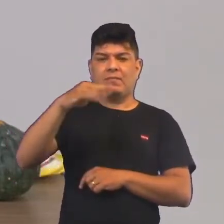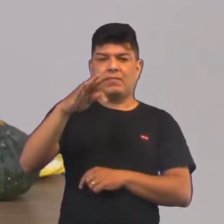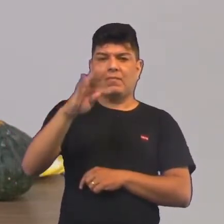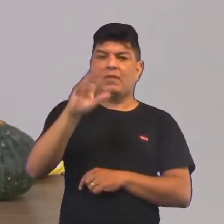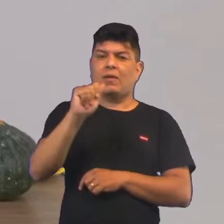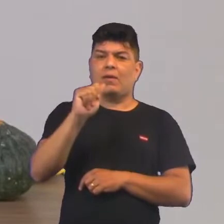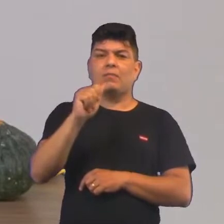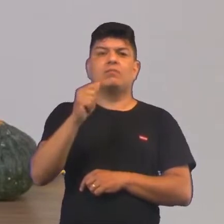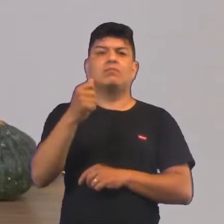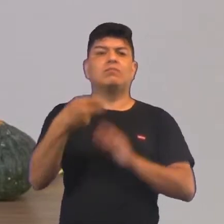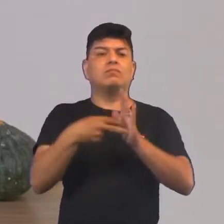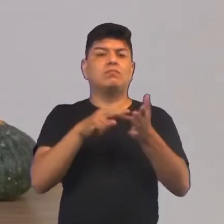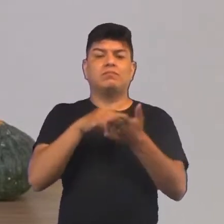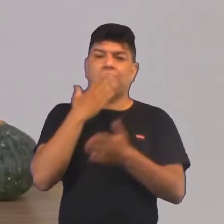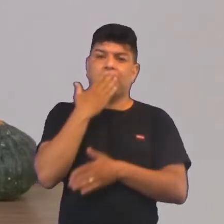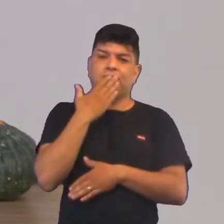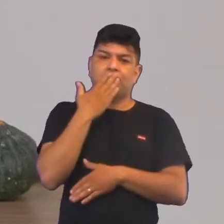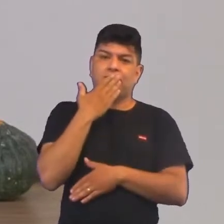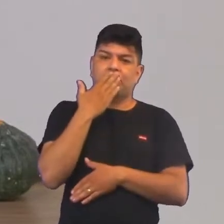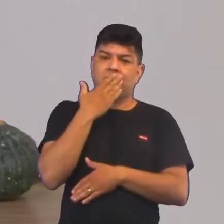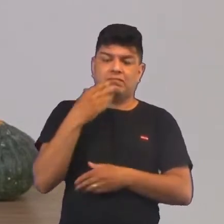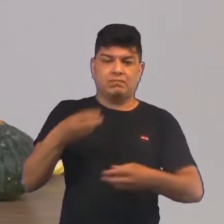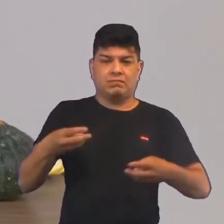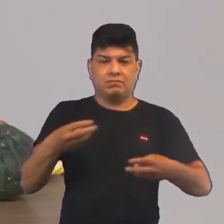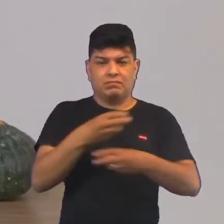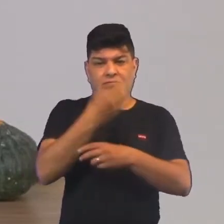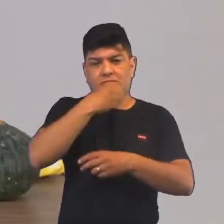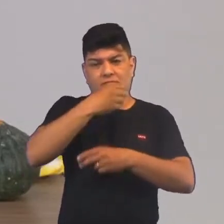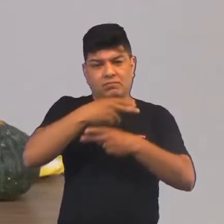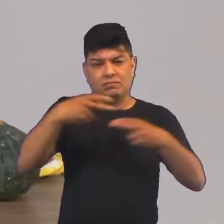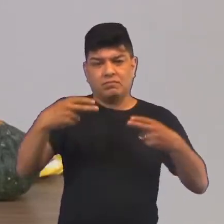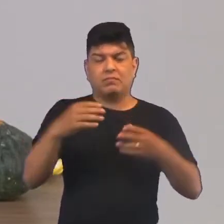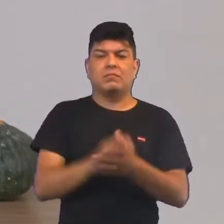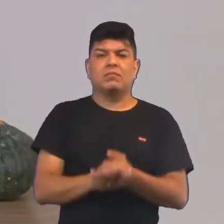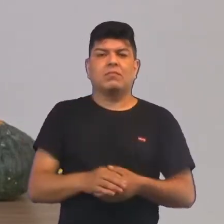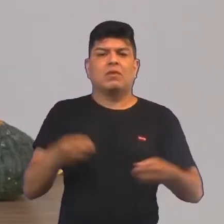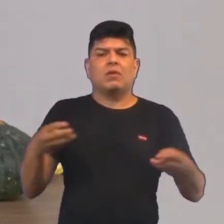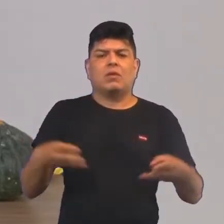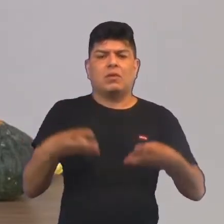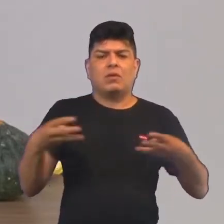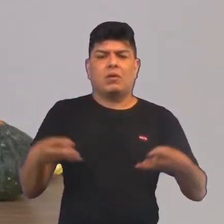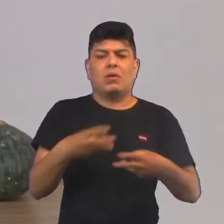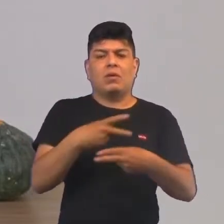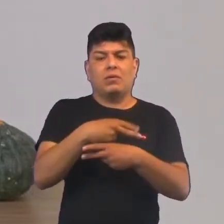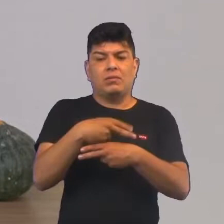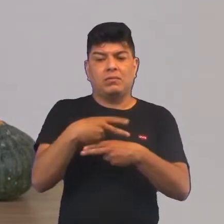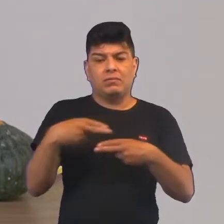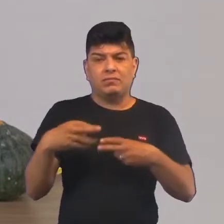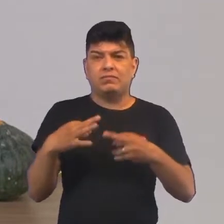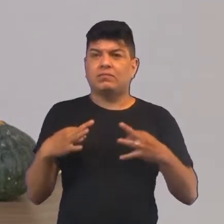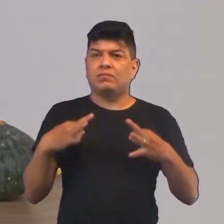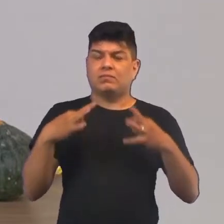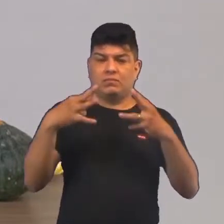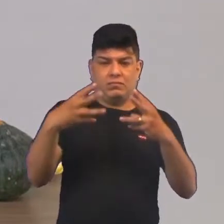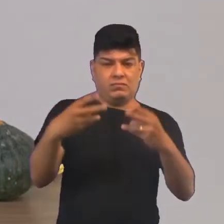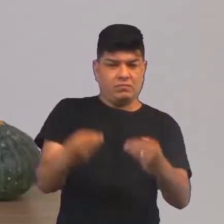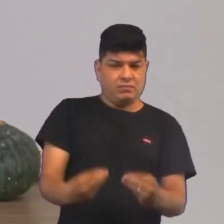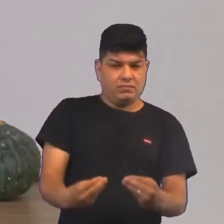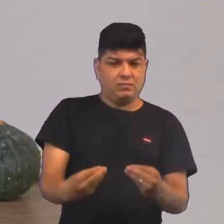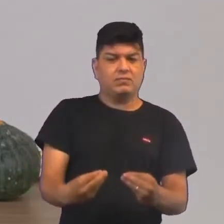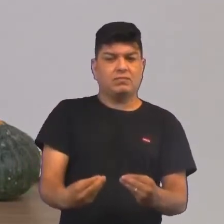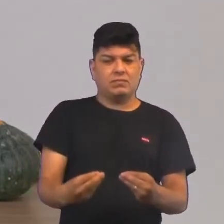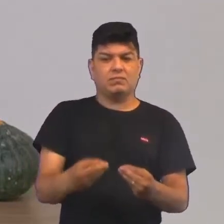Foi isso que ela fez com as frutas e com os legumes. Dona Maricota pegou todos os